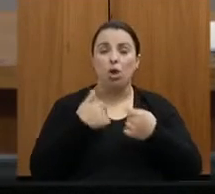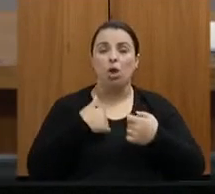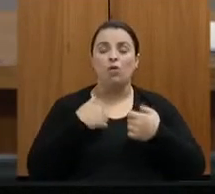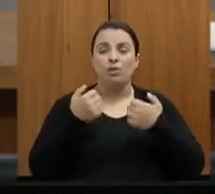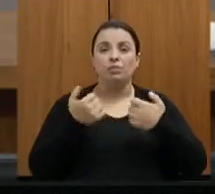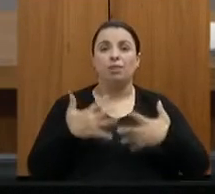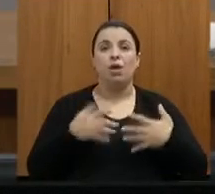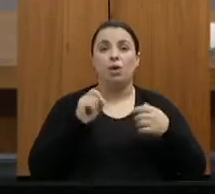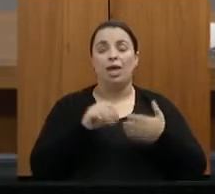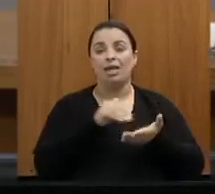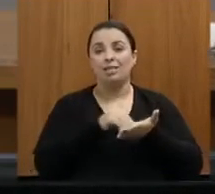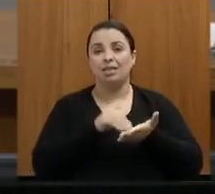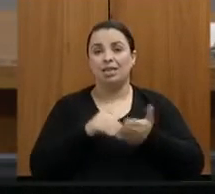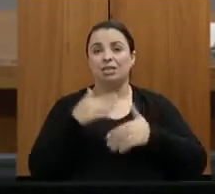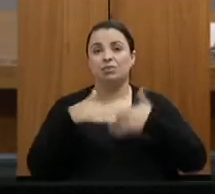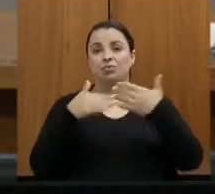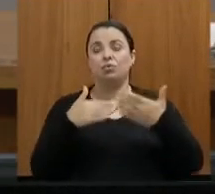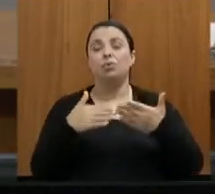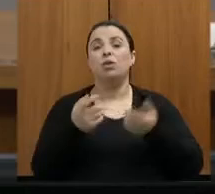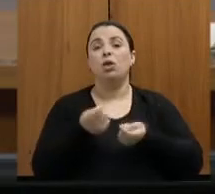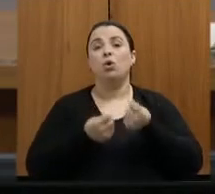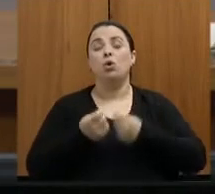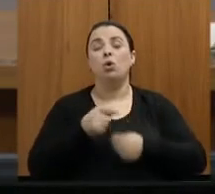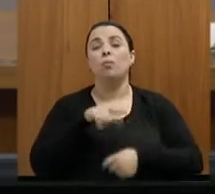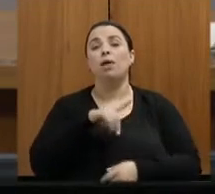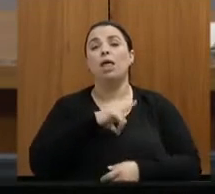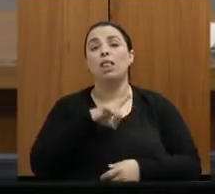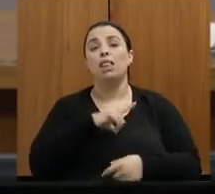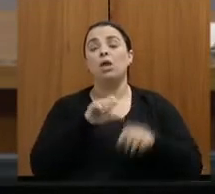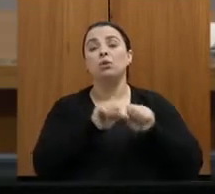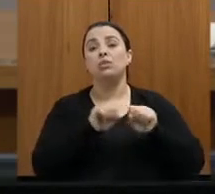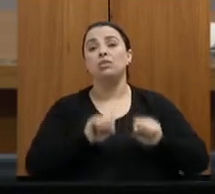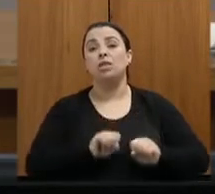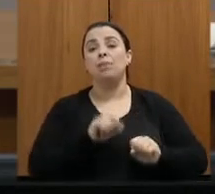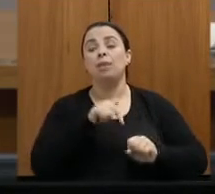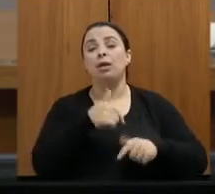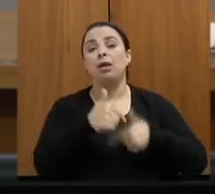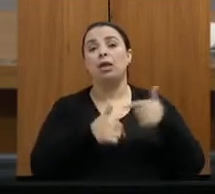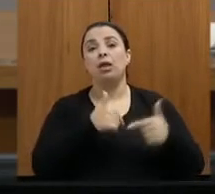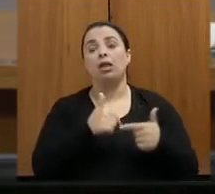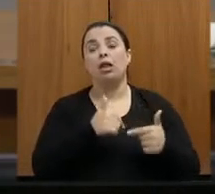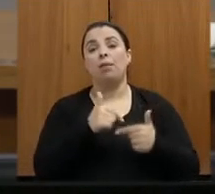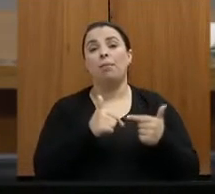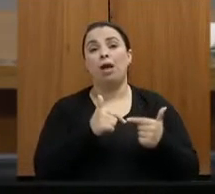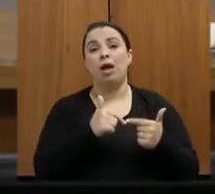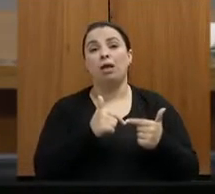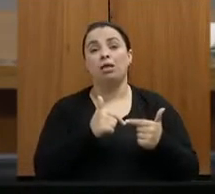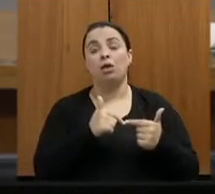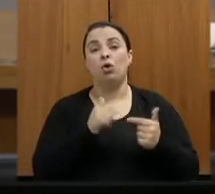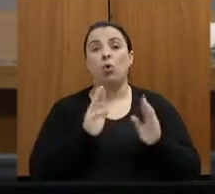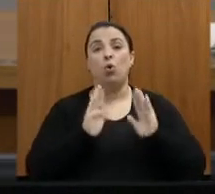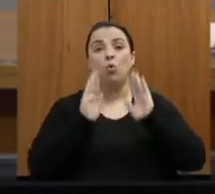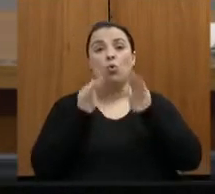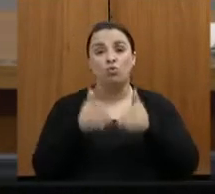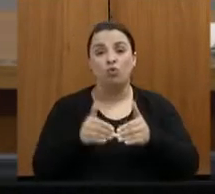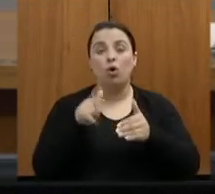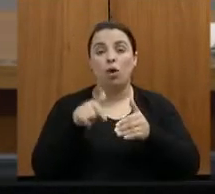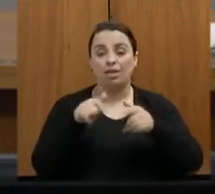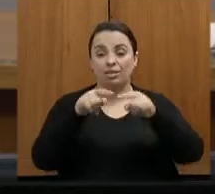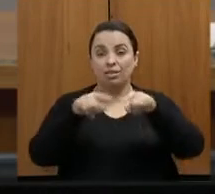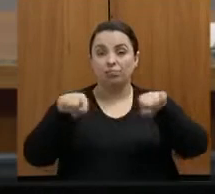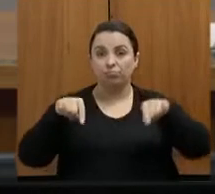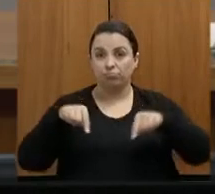Desenvolvimento Econômico, ela tem um sistema que trabalha em prol da titulação da